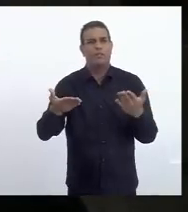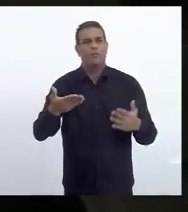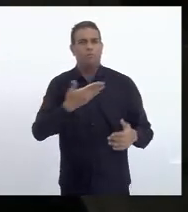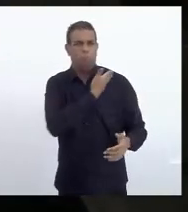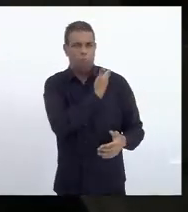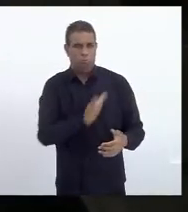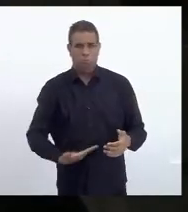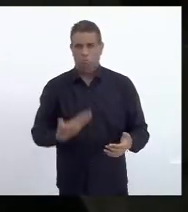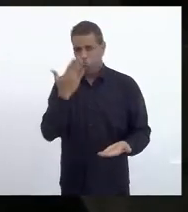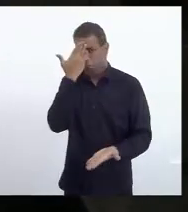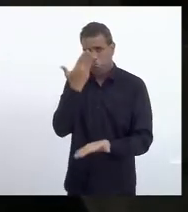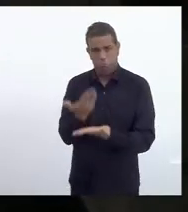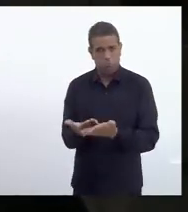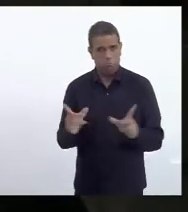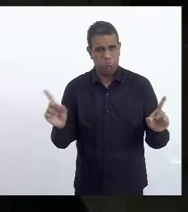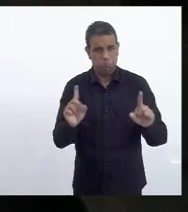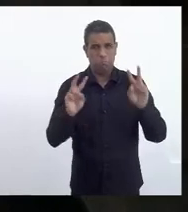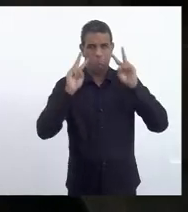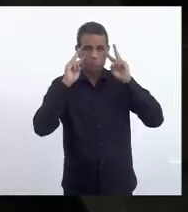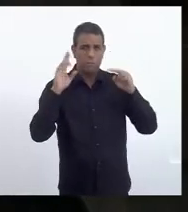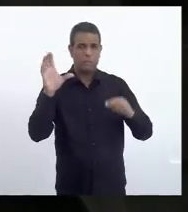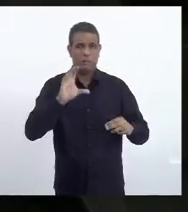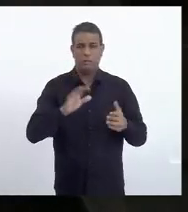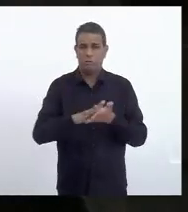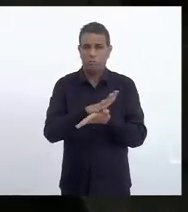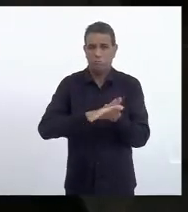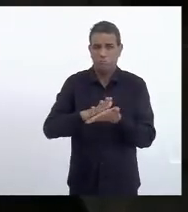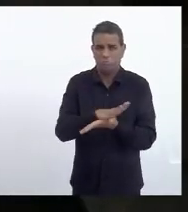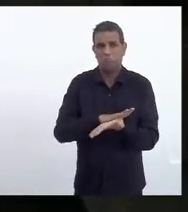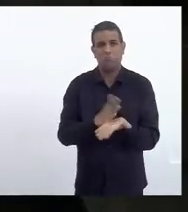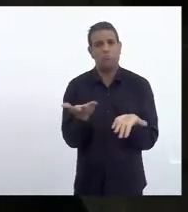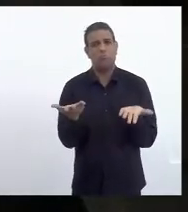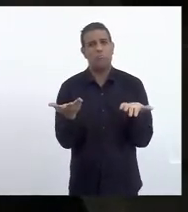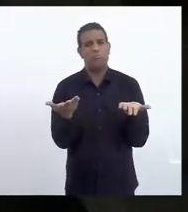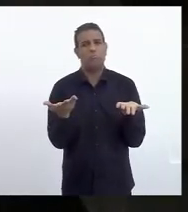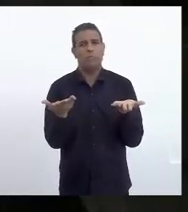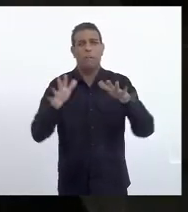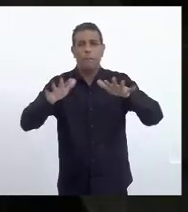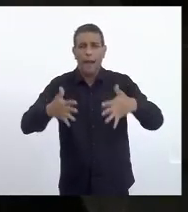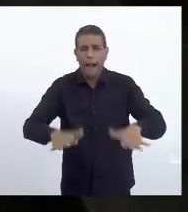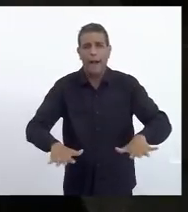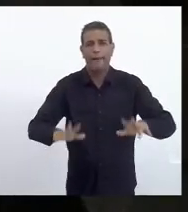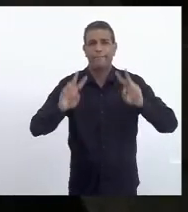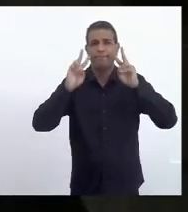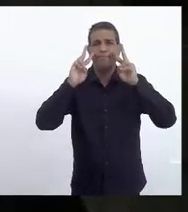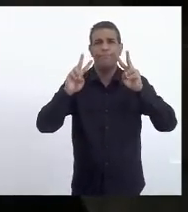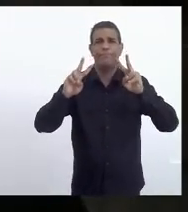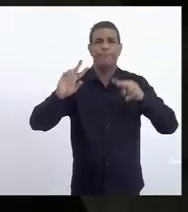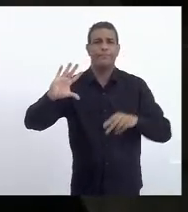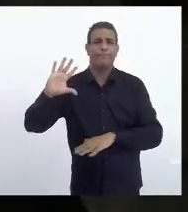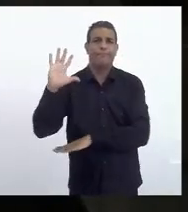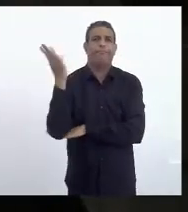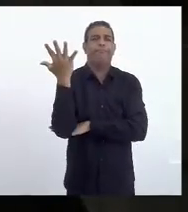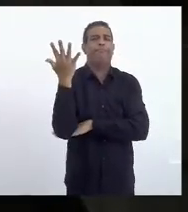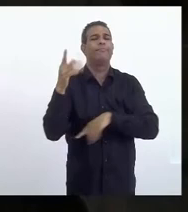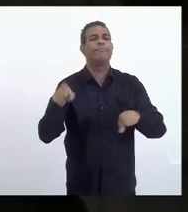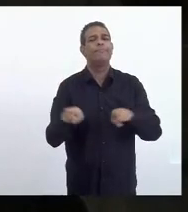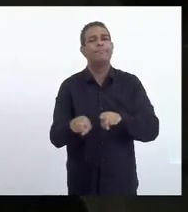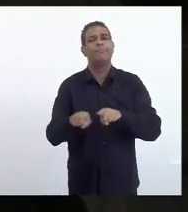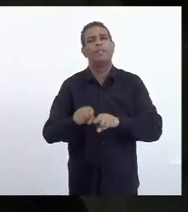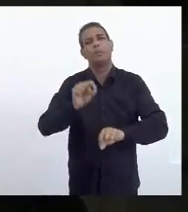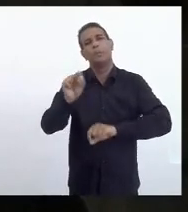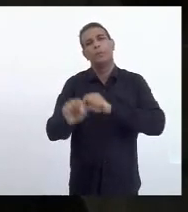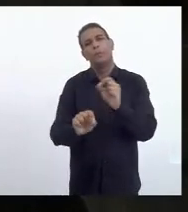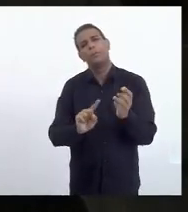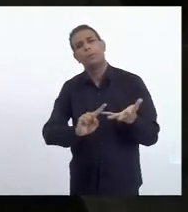que não acredita na ciência que não acredita na vacina que de preda que degrada a bela desenhado o meio ambiente que é por quê